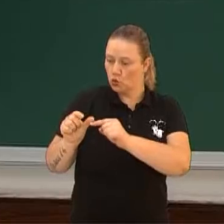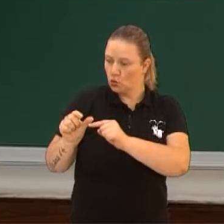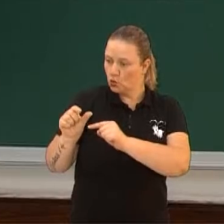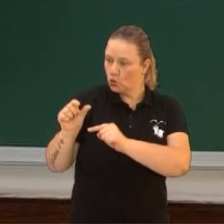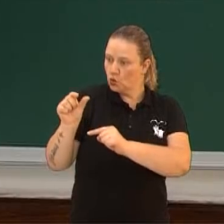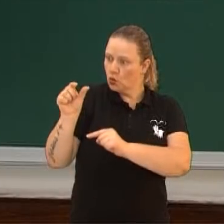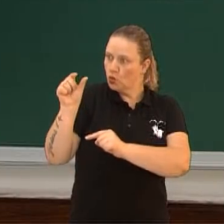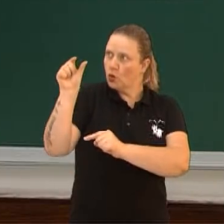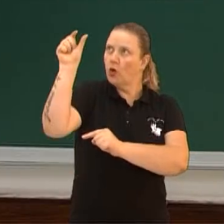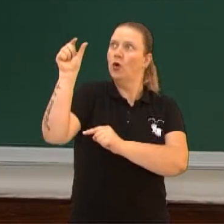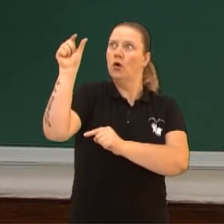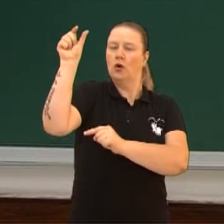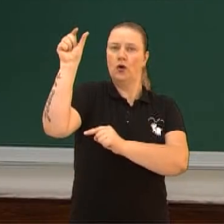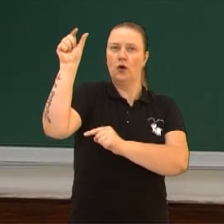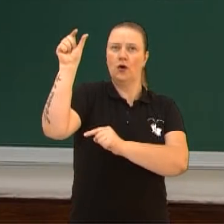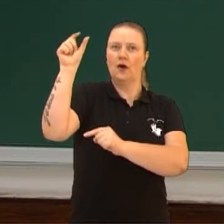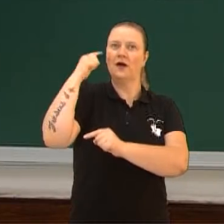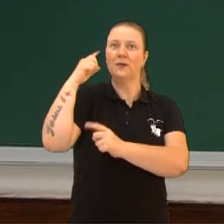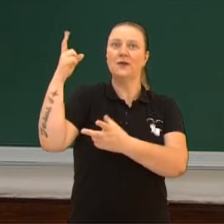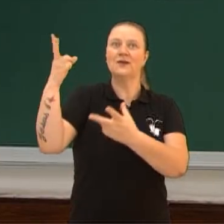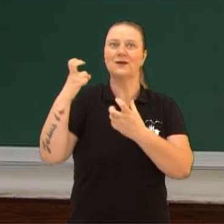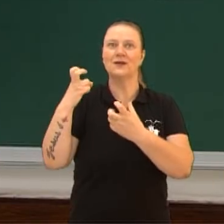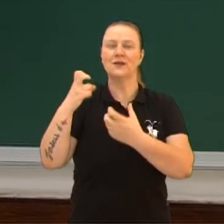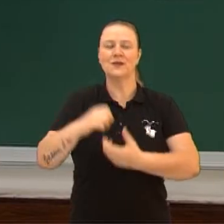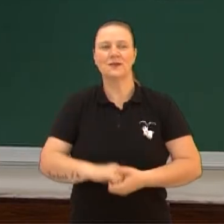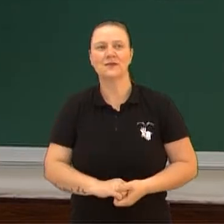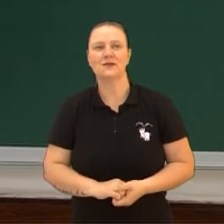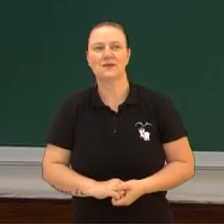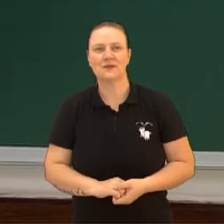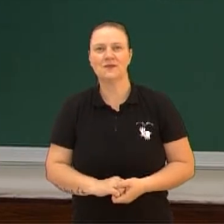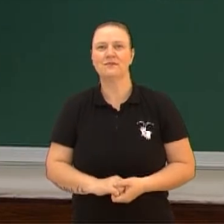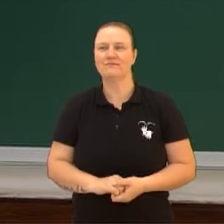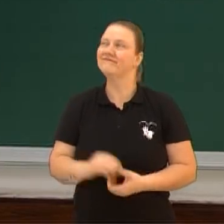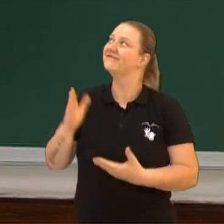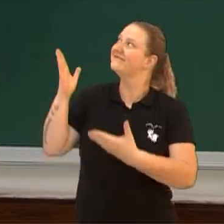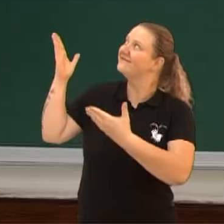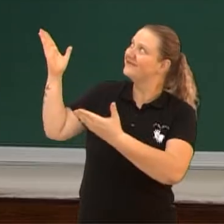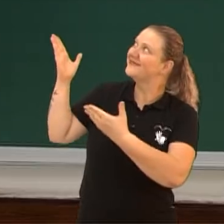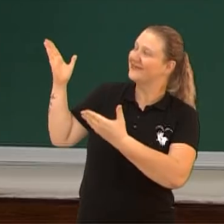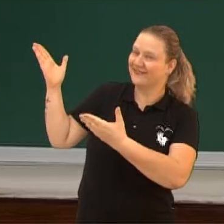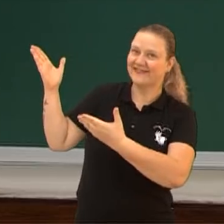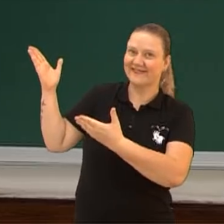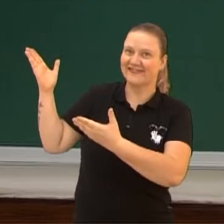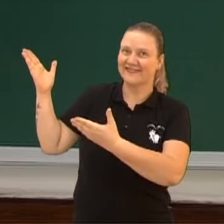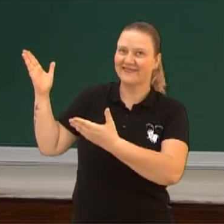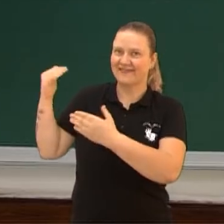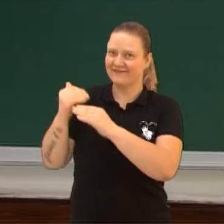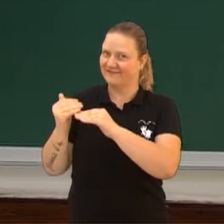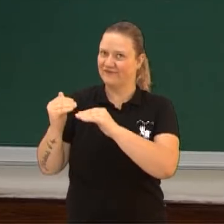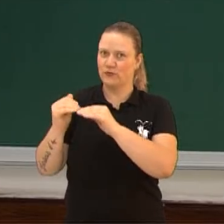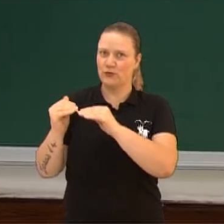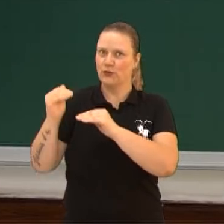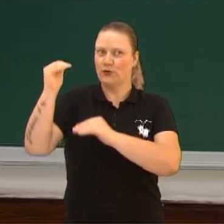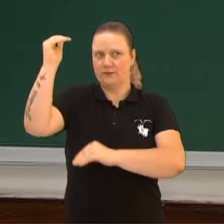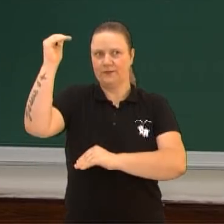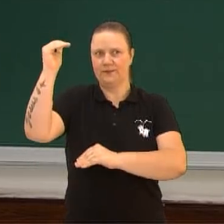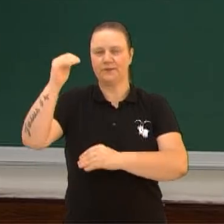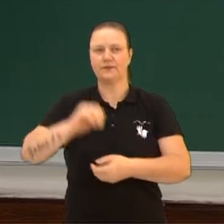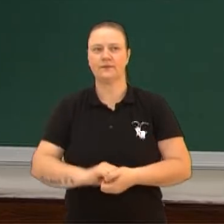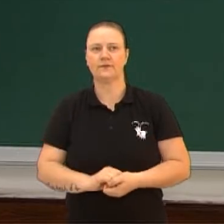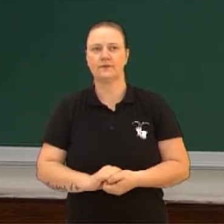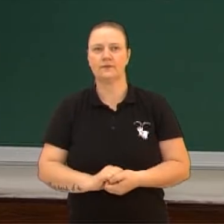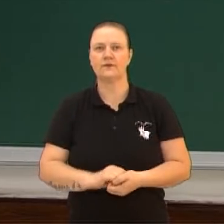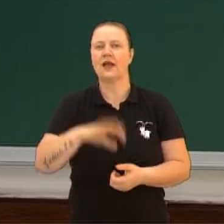barra, ela já está até mais compridinha ali, né? Então, visualizando aqui, né? Olha só, ele está bem maiorzinho do que os outros, na verdade.